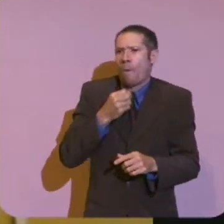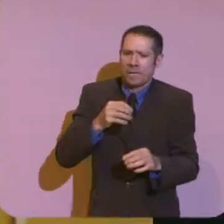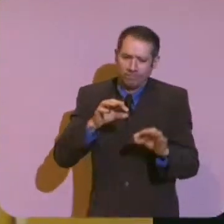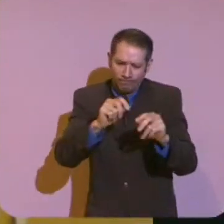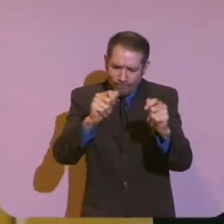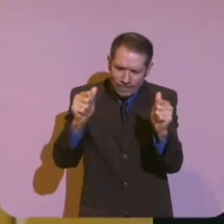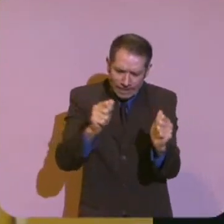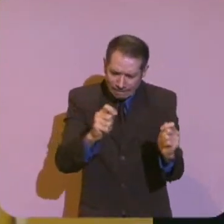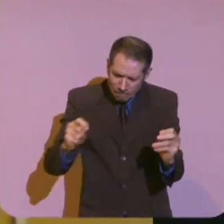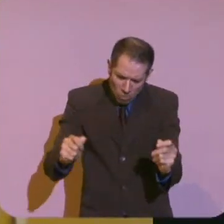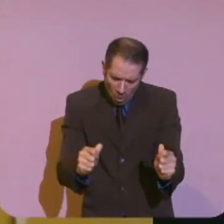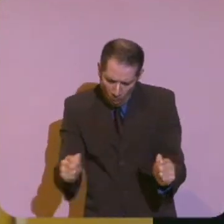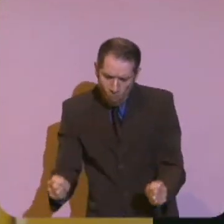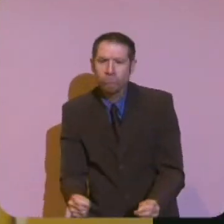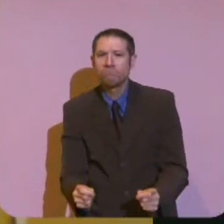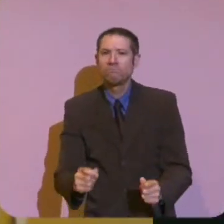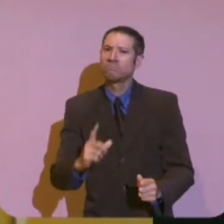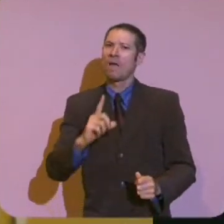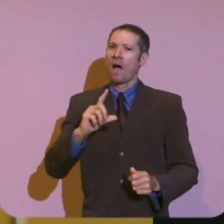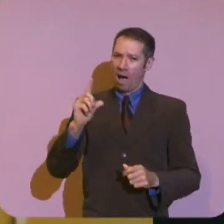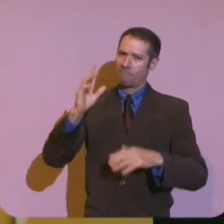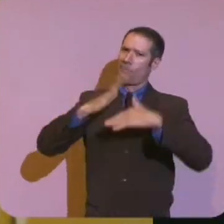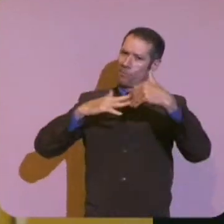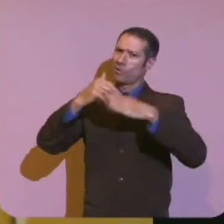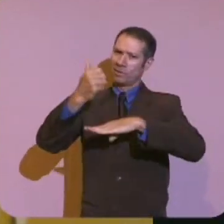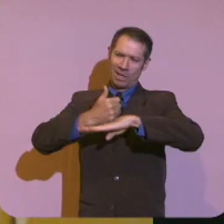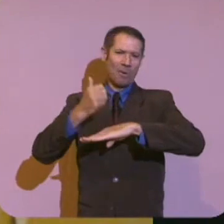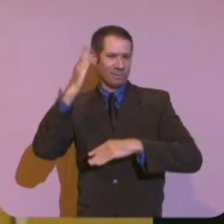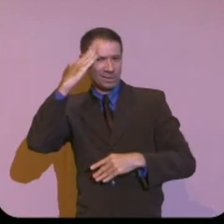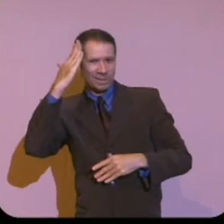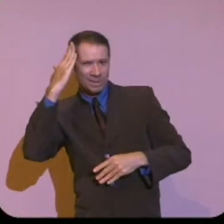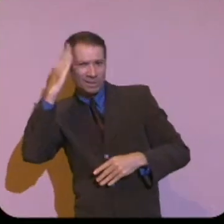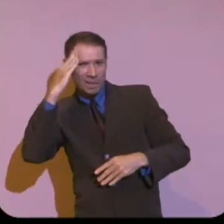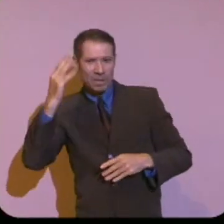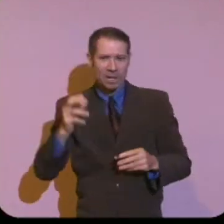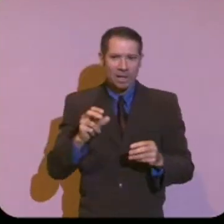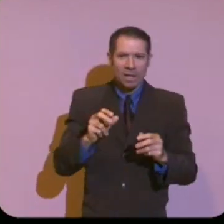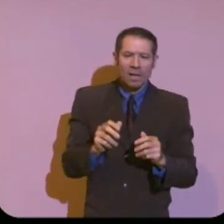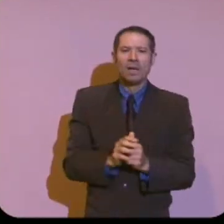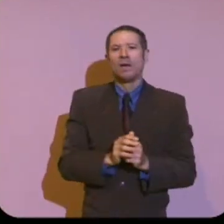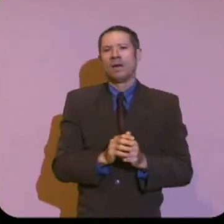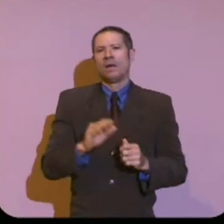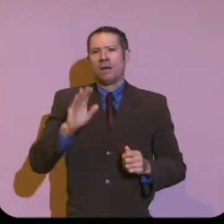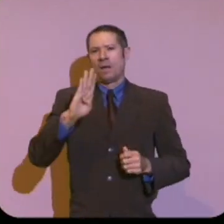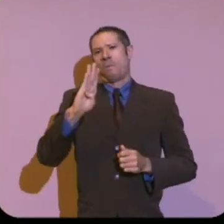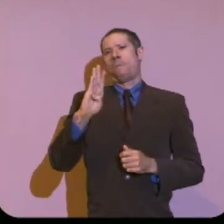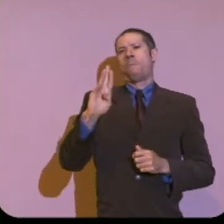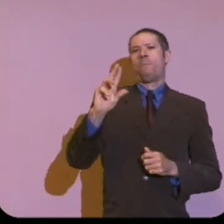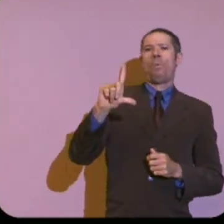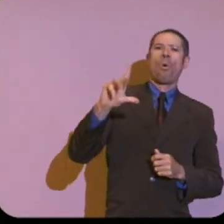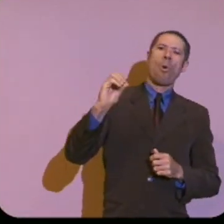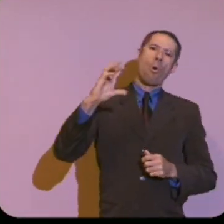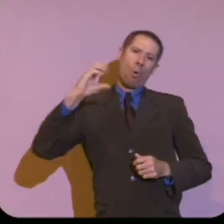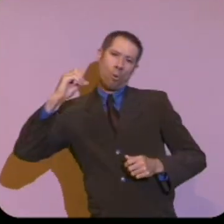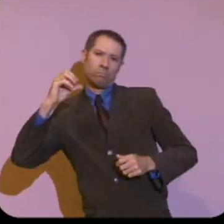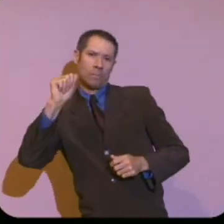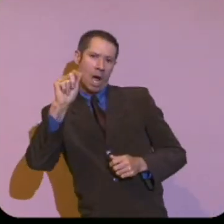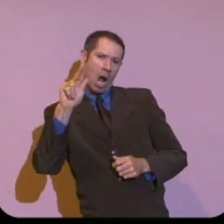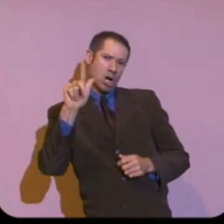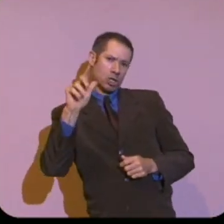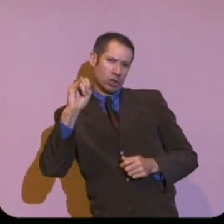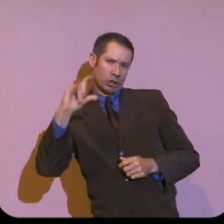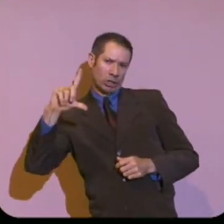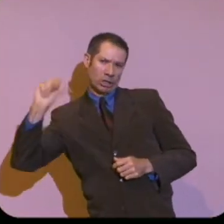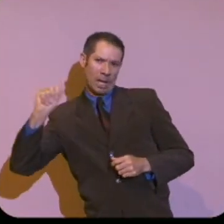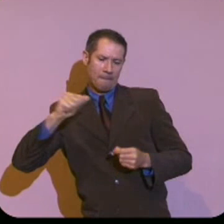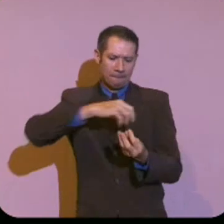gente pega, e a gente não, eles que sabem fazer, né? Eles pegam lá o bloco de barro, né, de argila, e ele tem